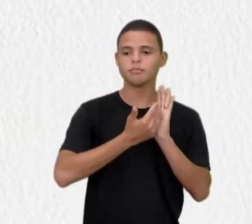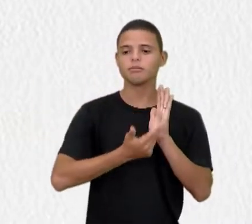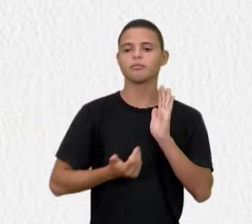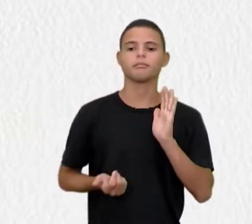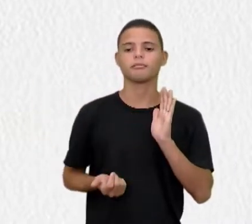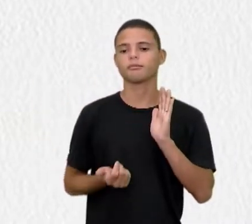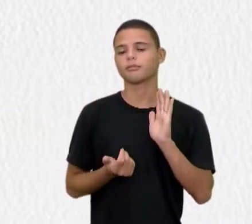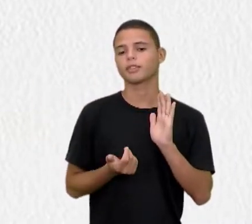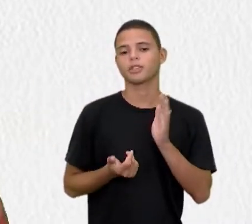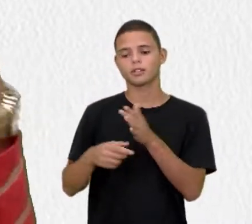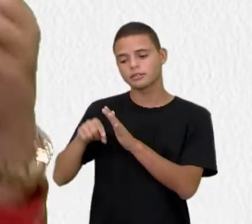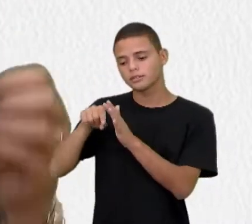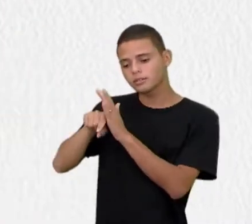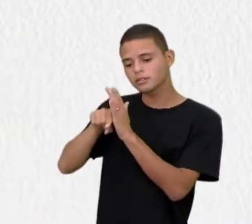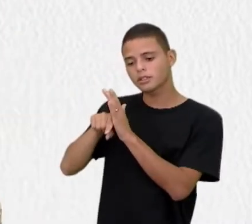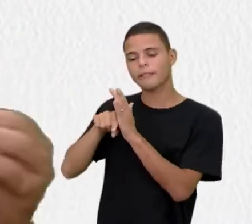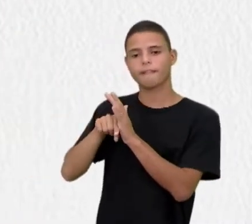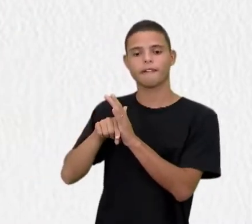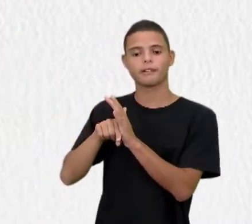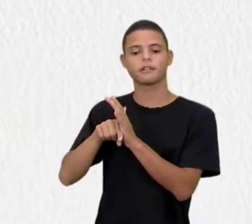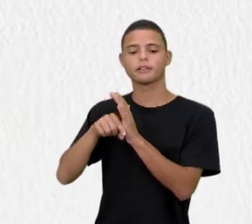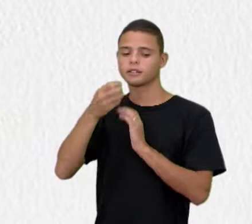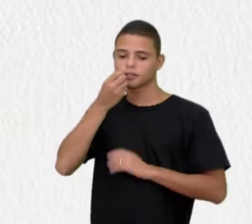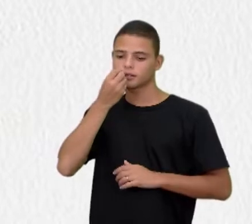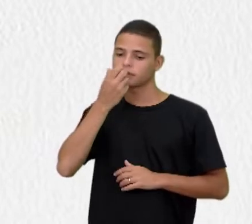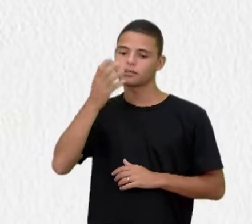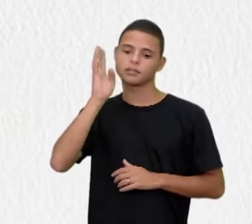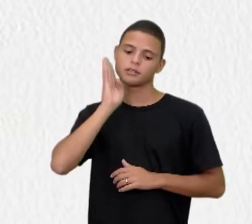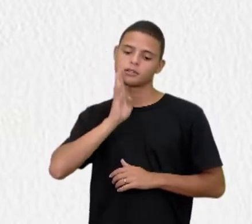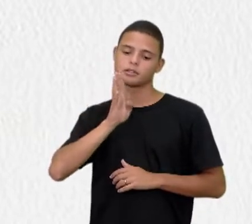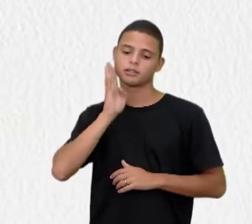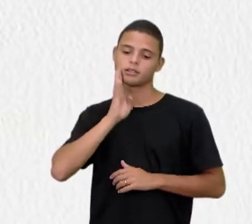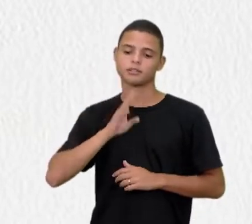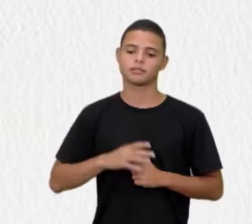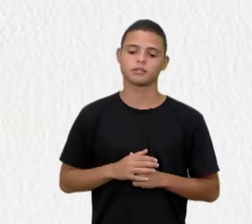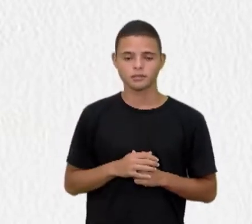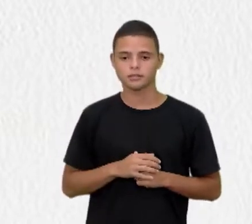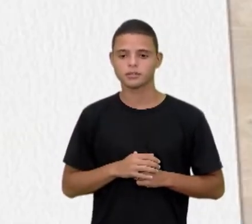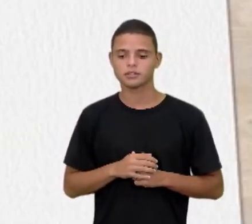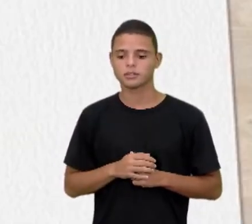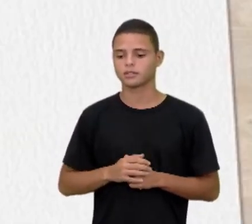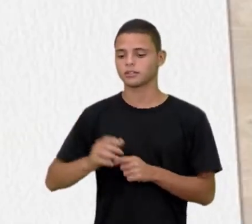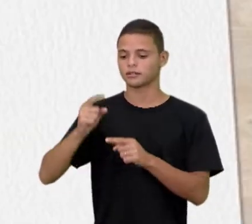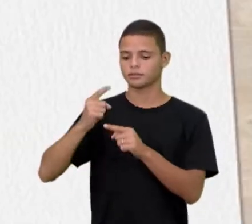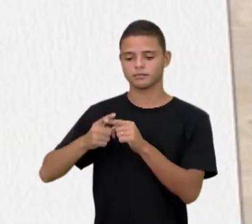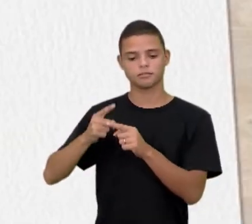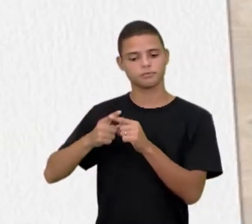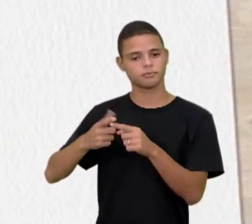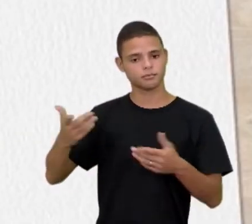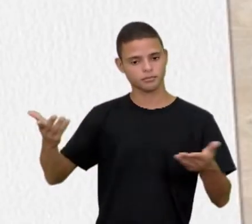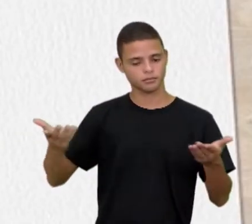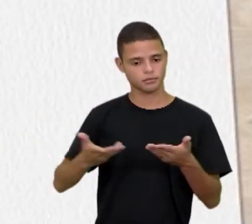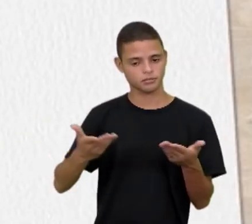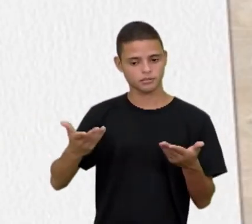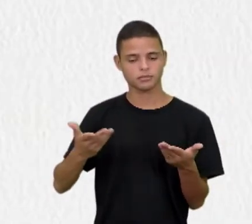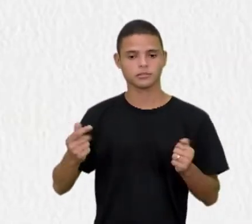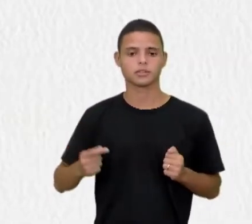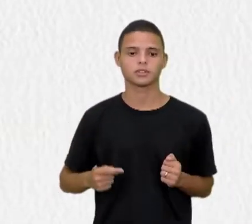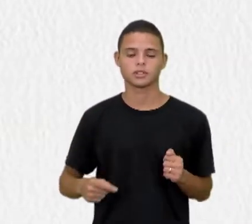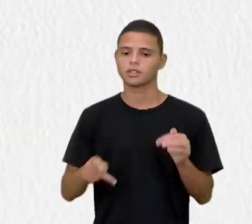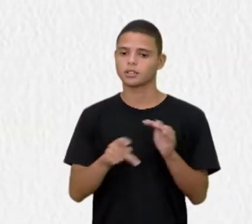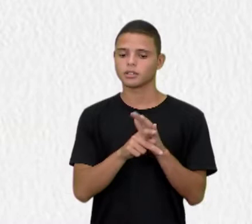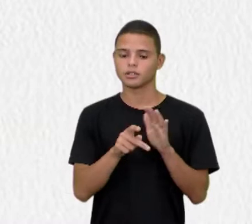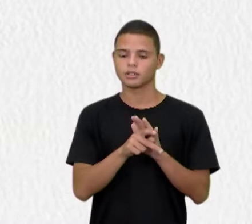escola de samba determinada. E isso é muito bacana, porque você atiça. Hoje, essa questão que a gente trabalha, a investigação científica, o